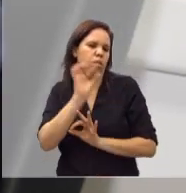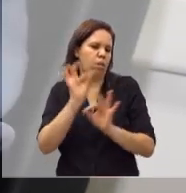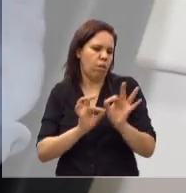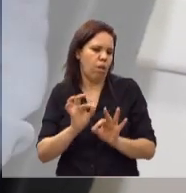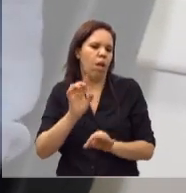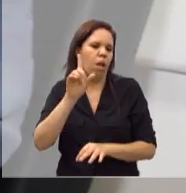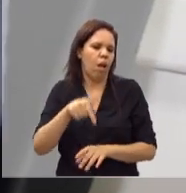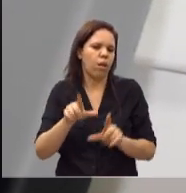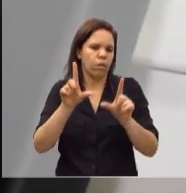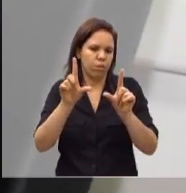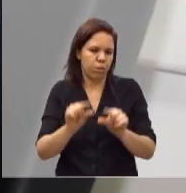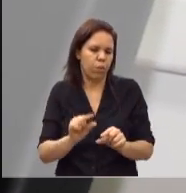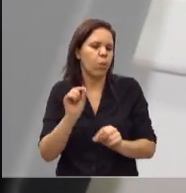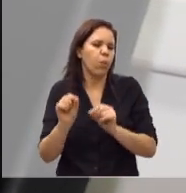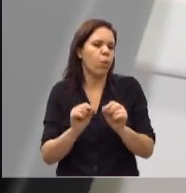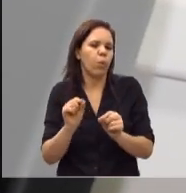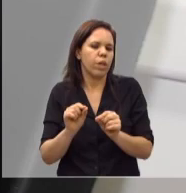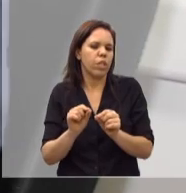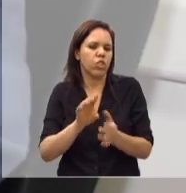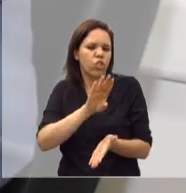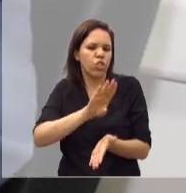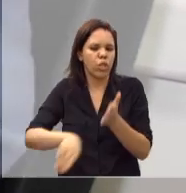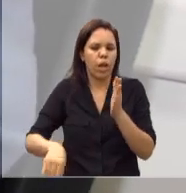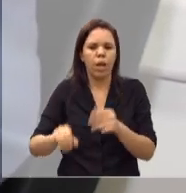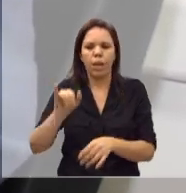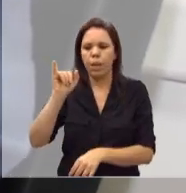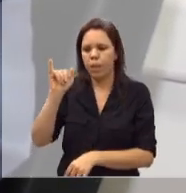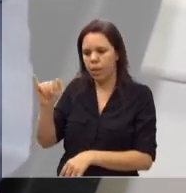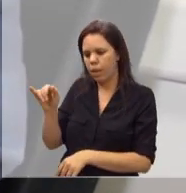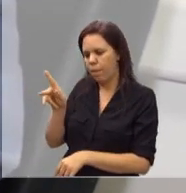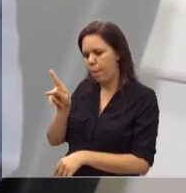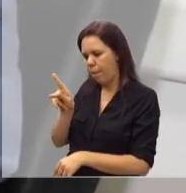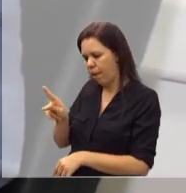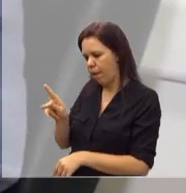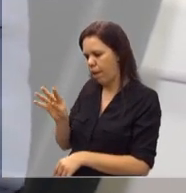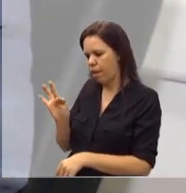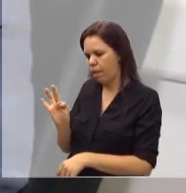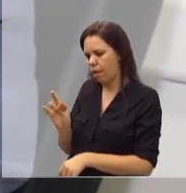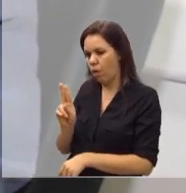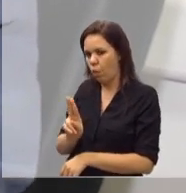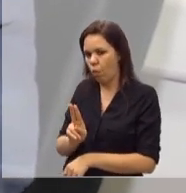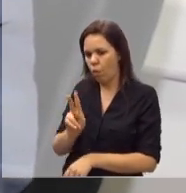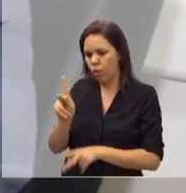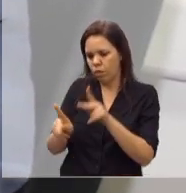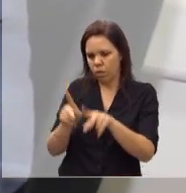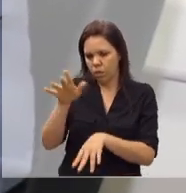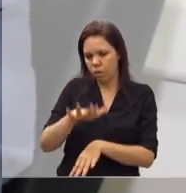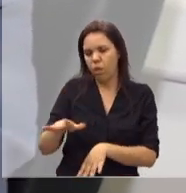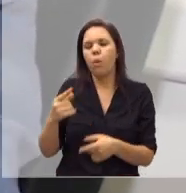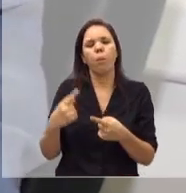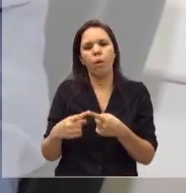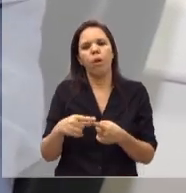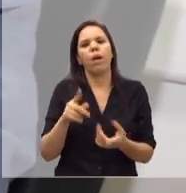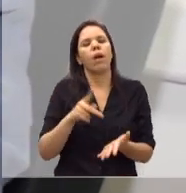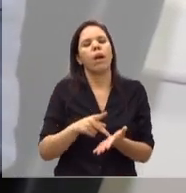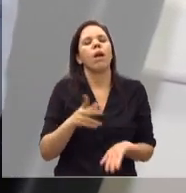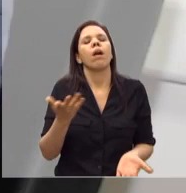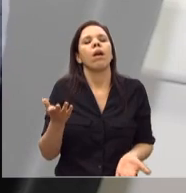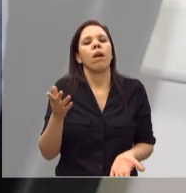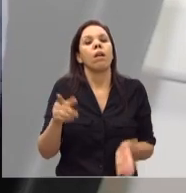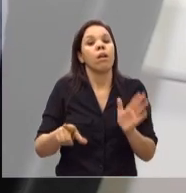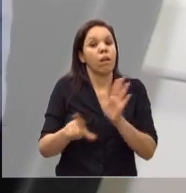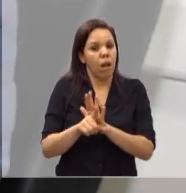é aí diminuir ou tirar o IPTU dessas pessoas. É verdade. Por quê, Viviane? Porque na lei,